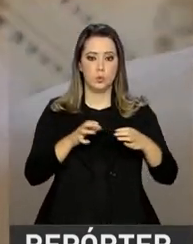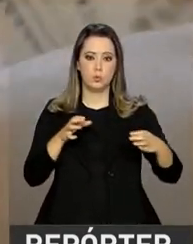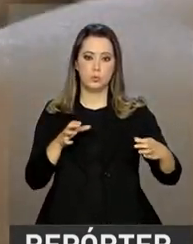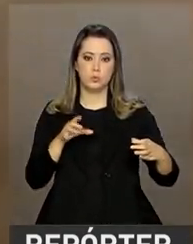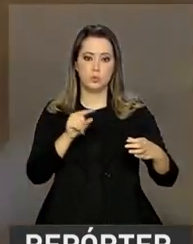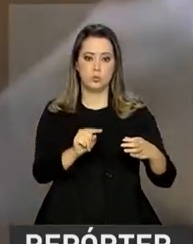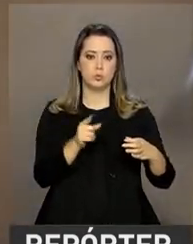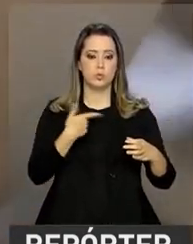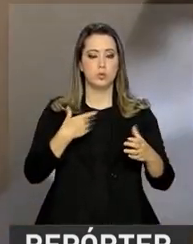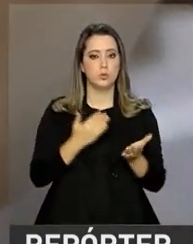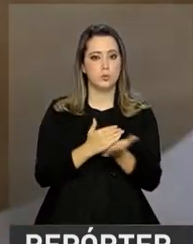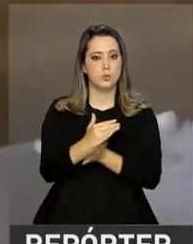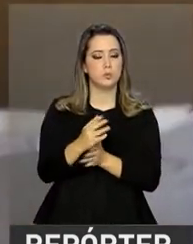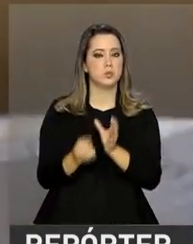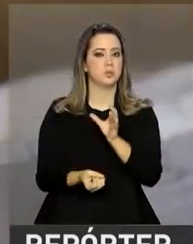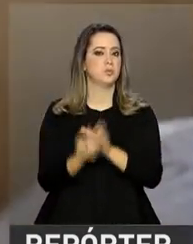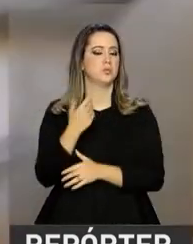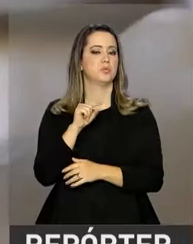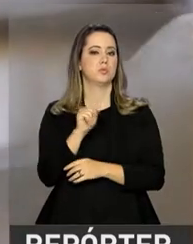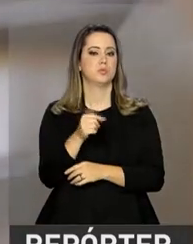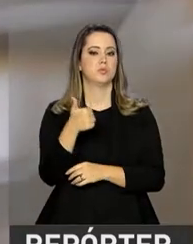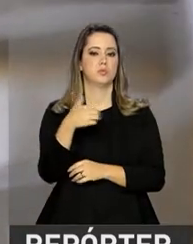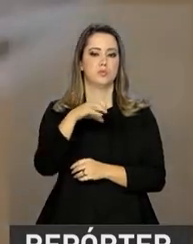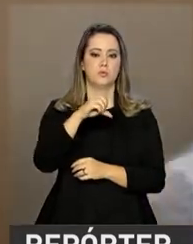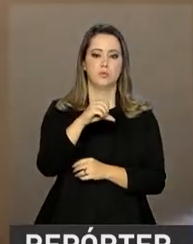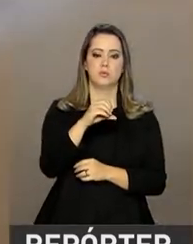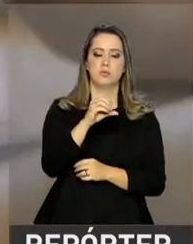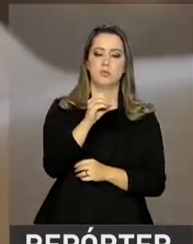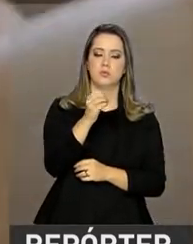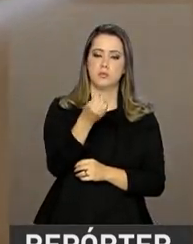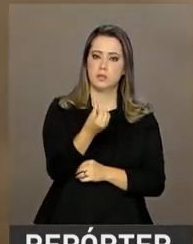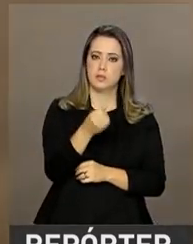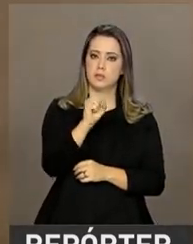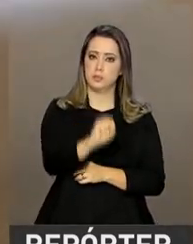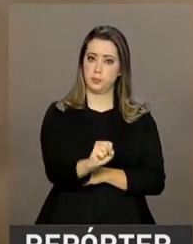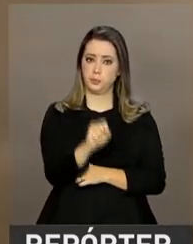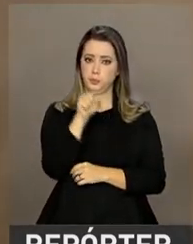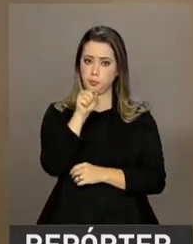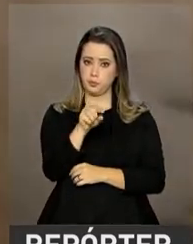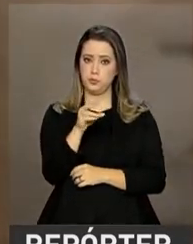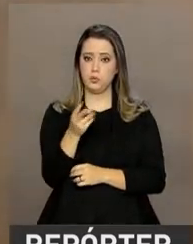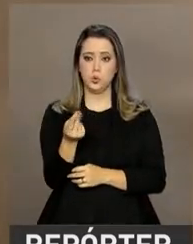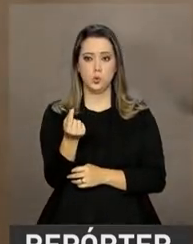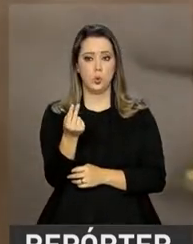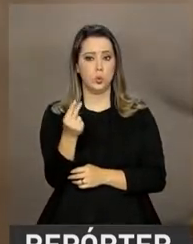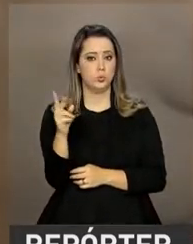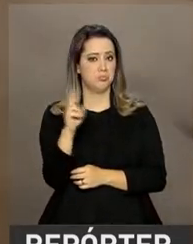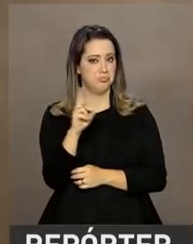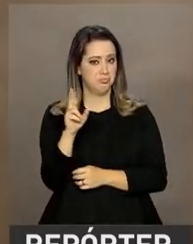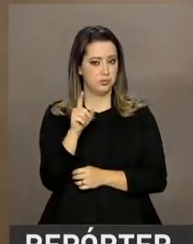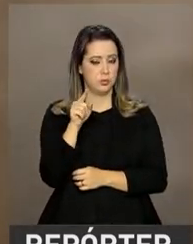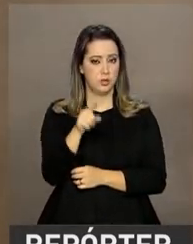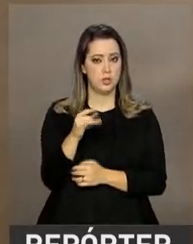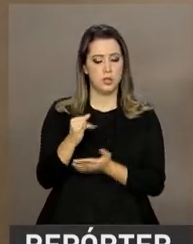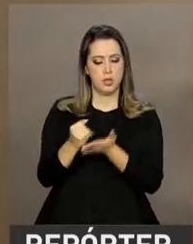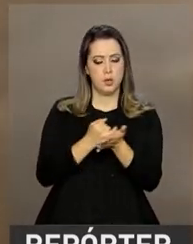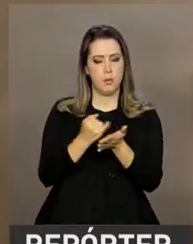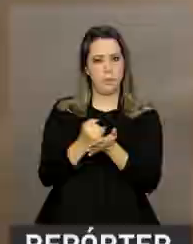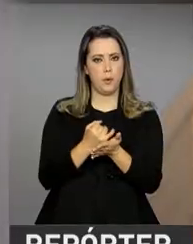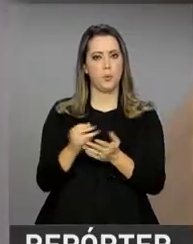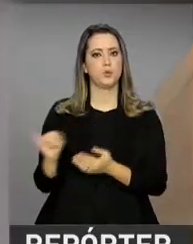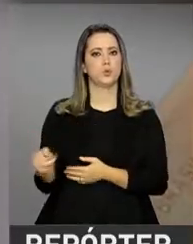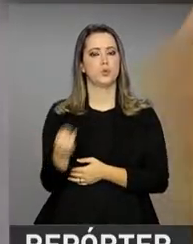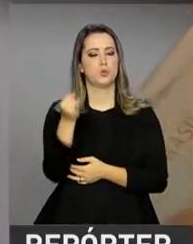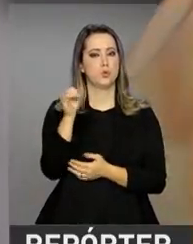desde que a instituição foi criada em 1968 a cifra que inclui tributos devidos juros e